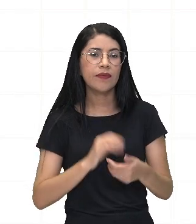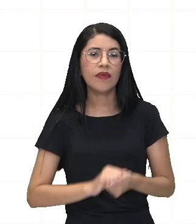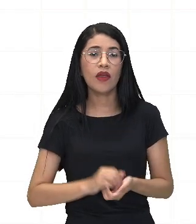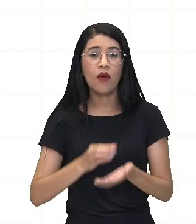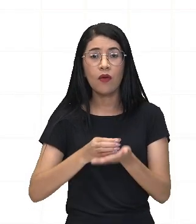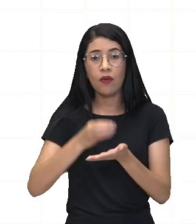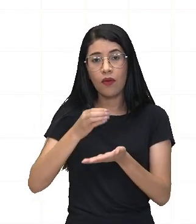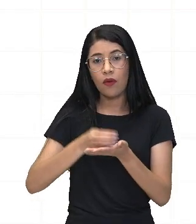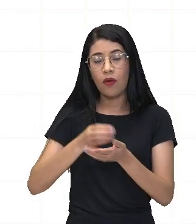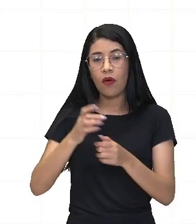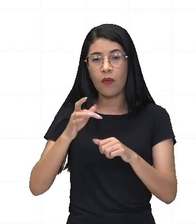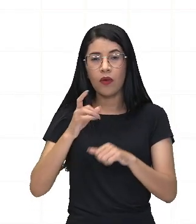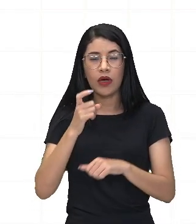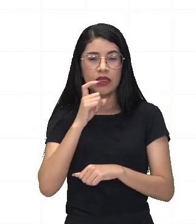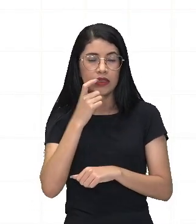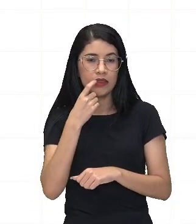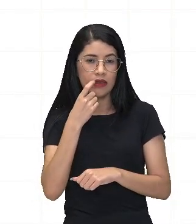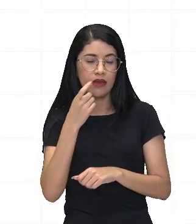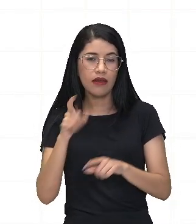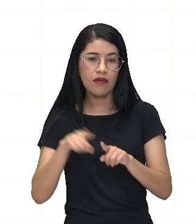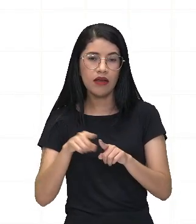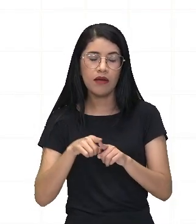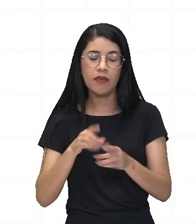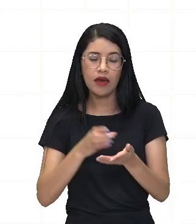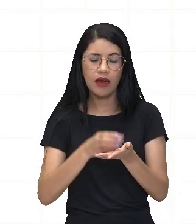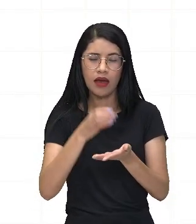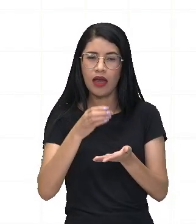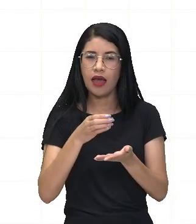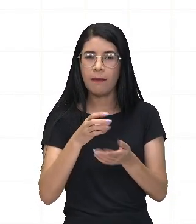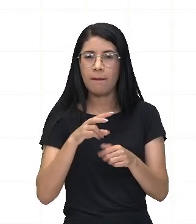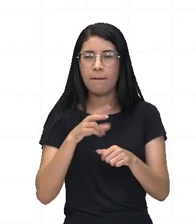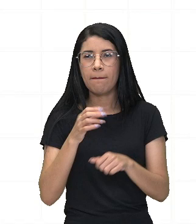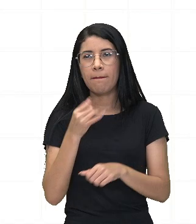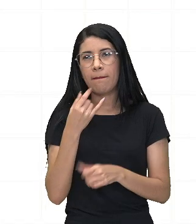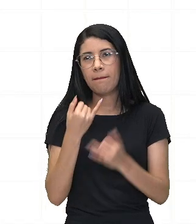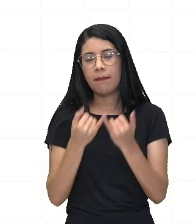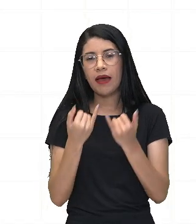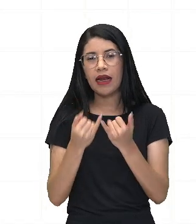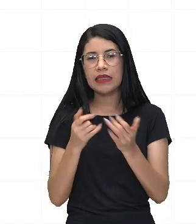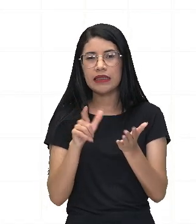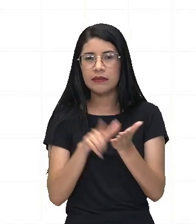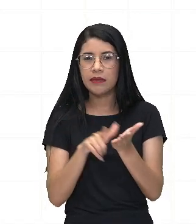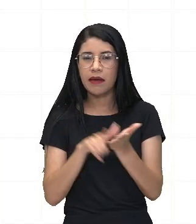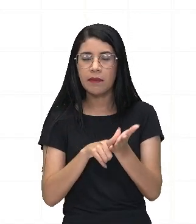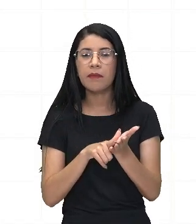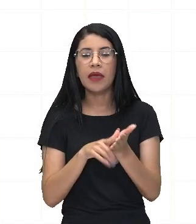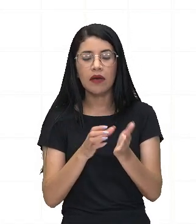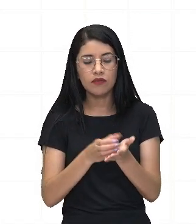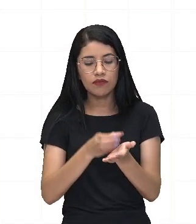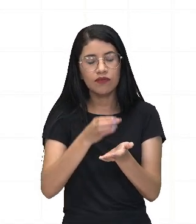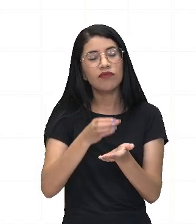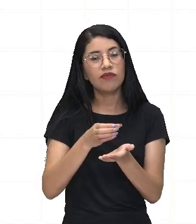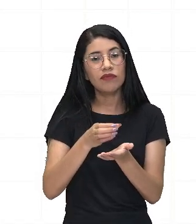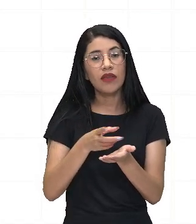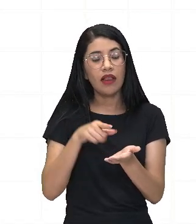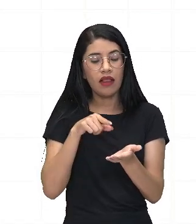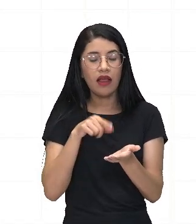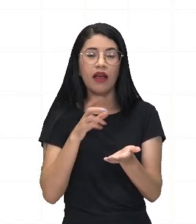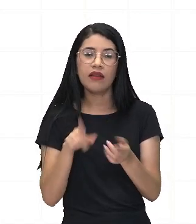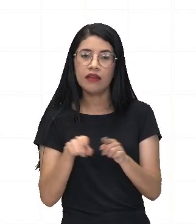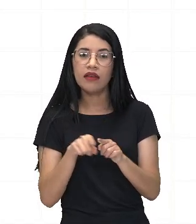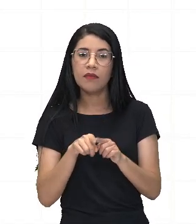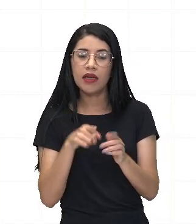copos descartáveis, aqueles copos assim que tem um aspecto tipo de papel, né? Então você vai ver